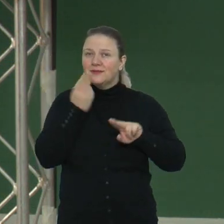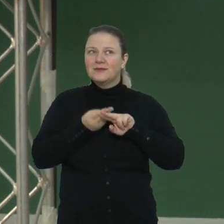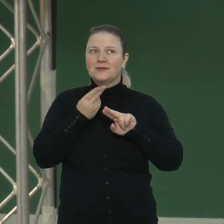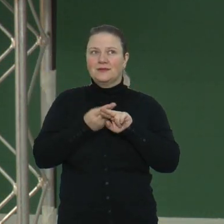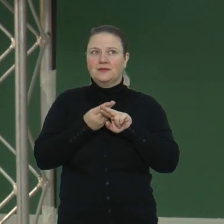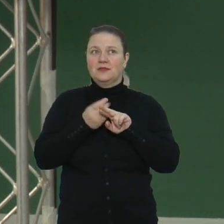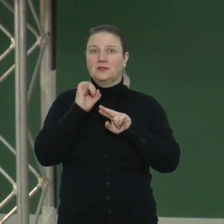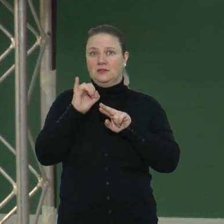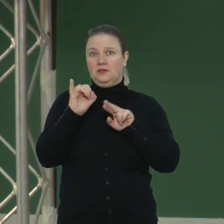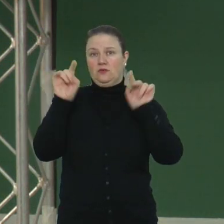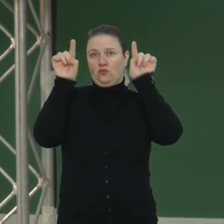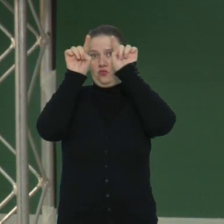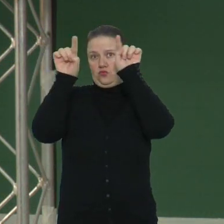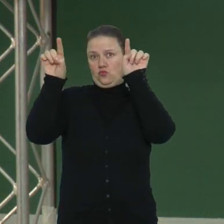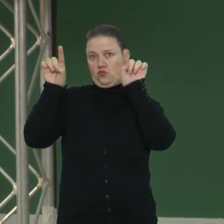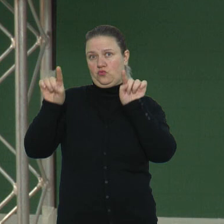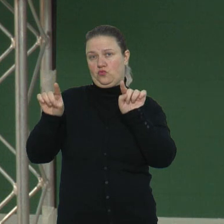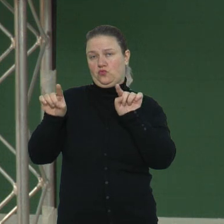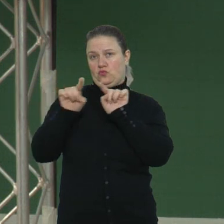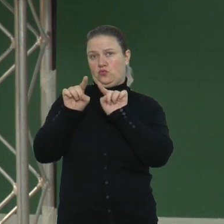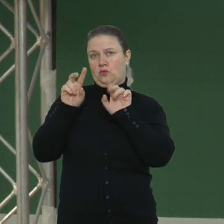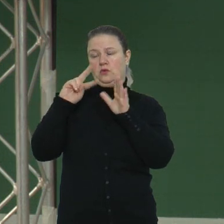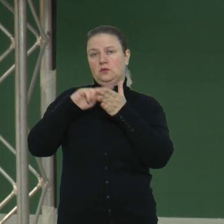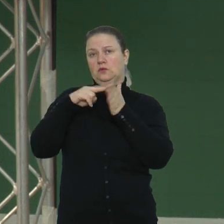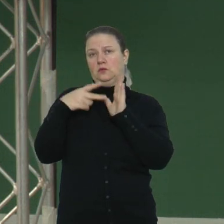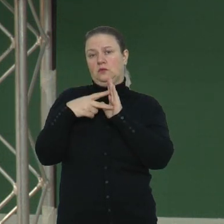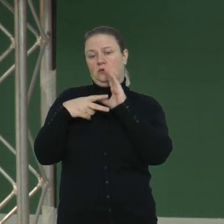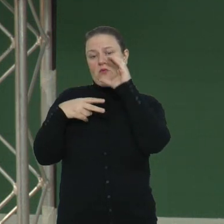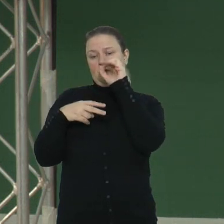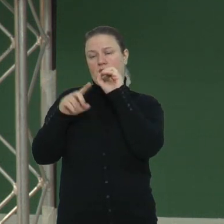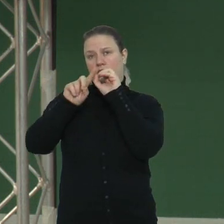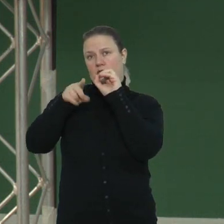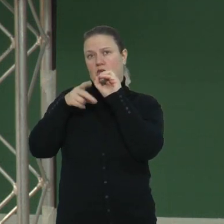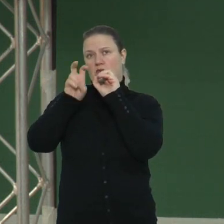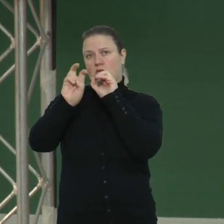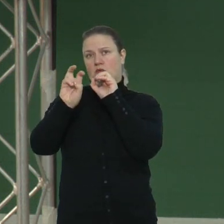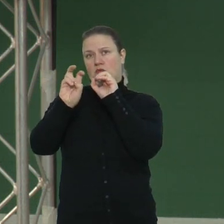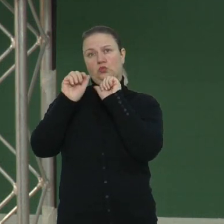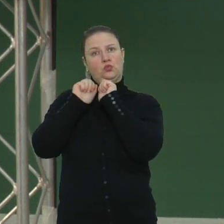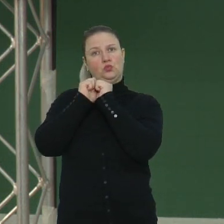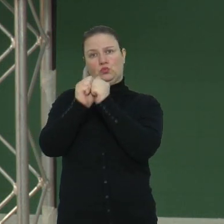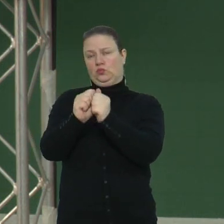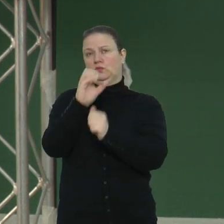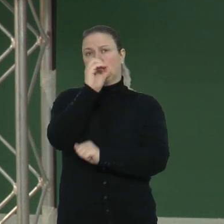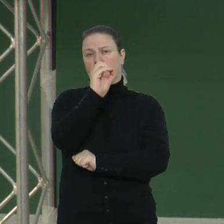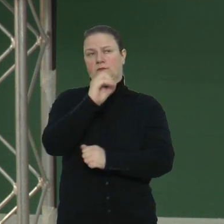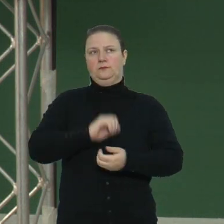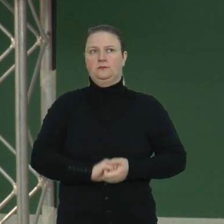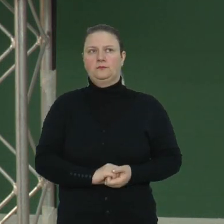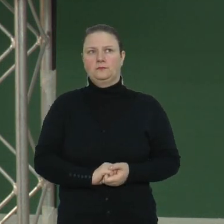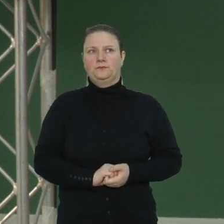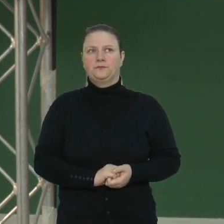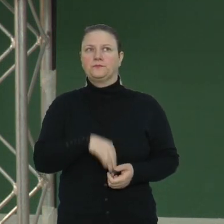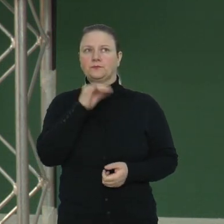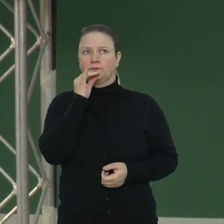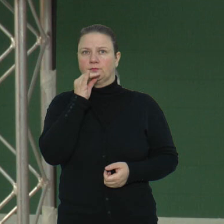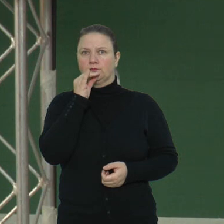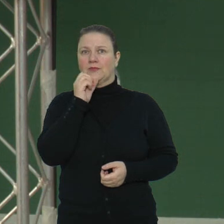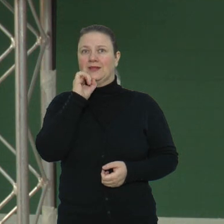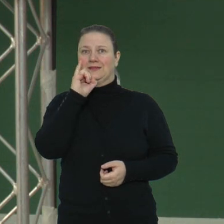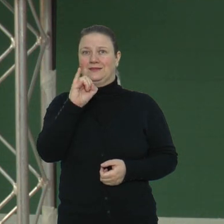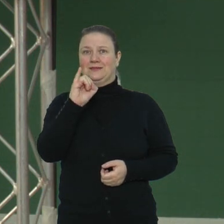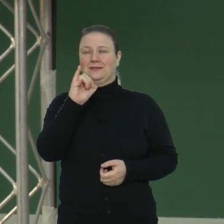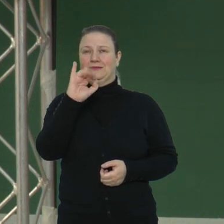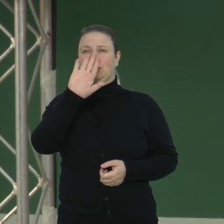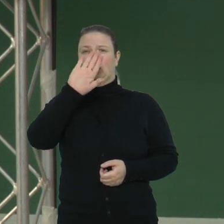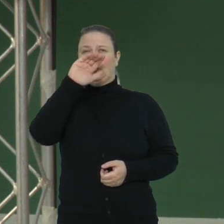fechadinho, como aqui, né? Quer dizer que o zero também está incluindo no meu exemplo. Ou se ele está aberto, ou seja, virado